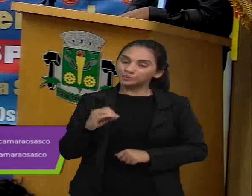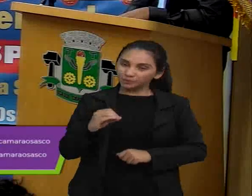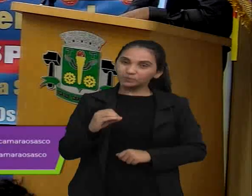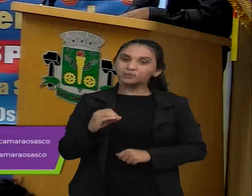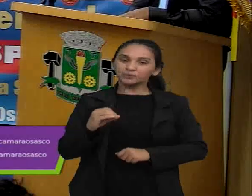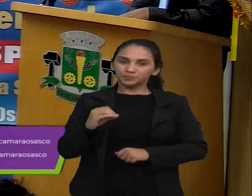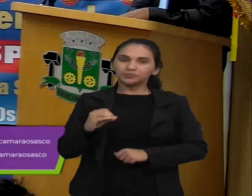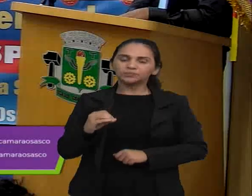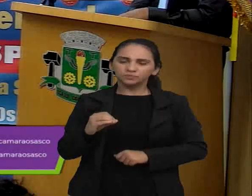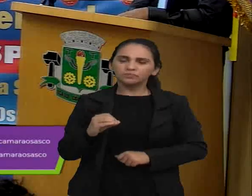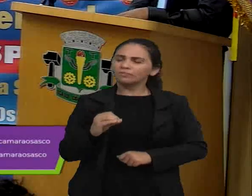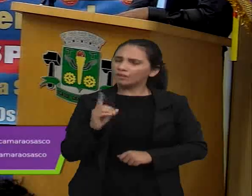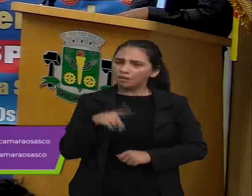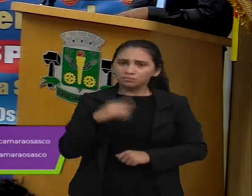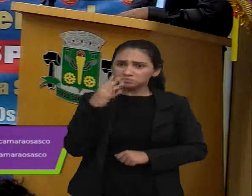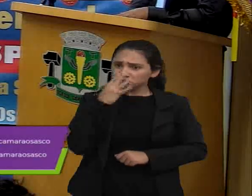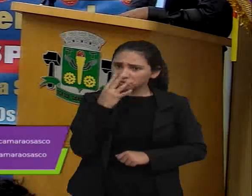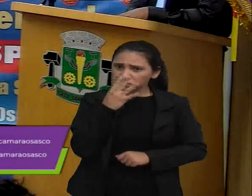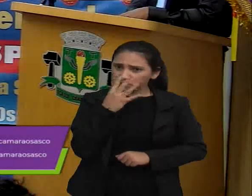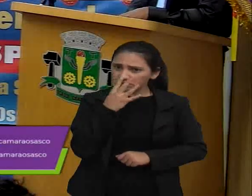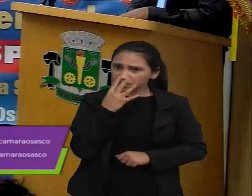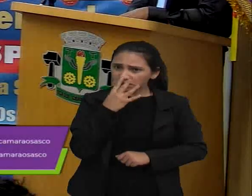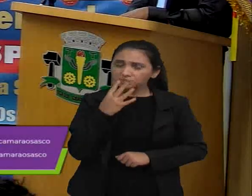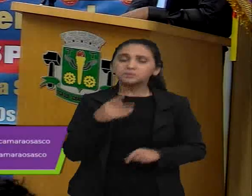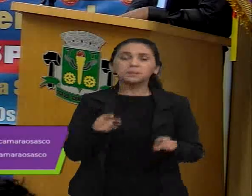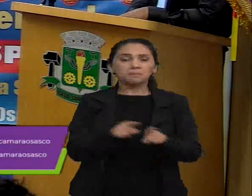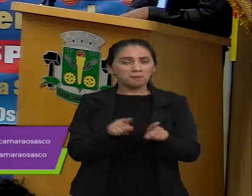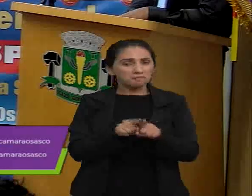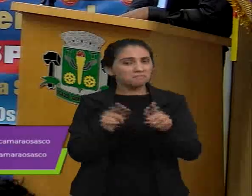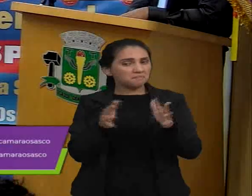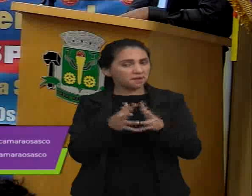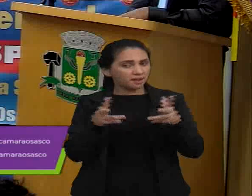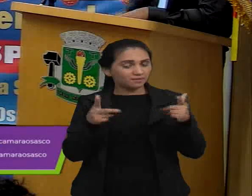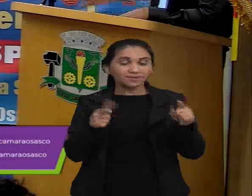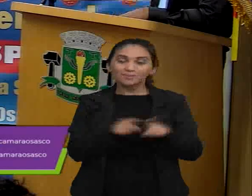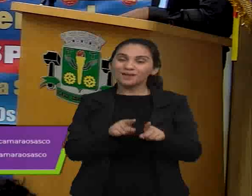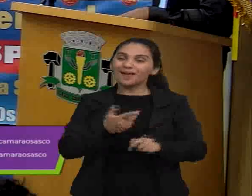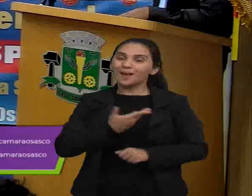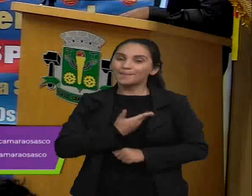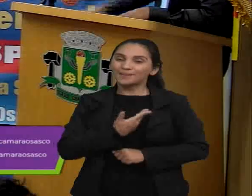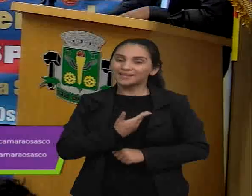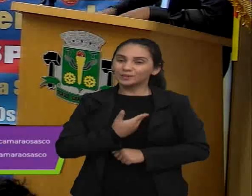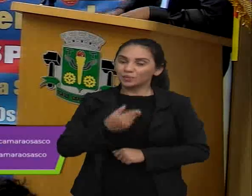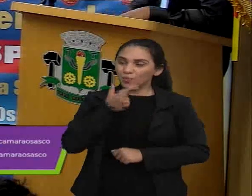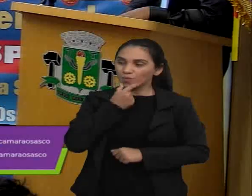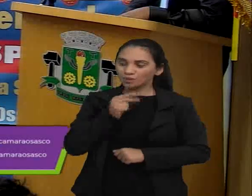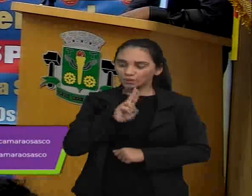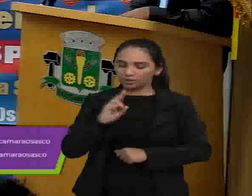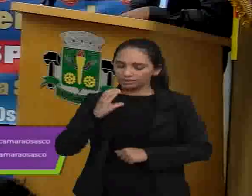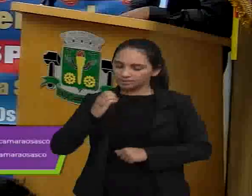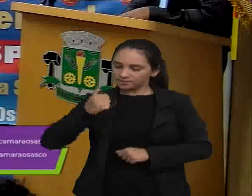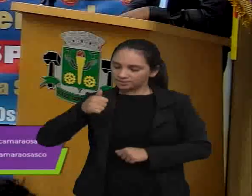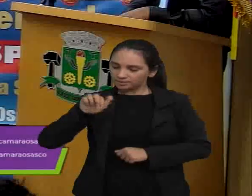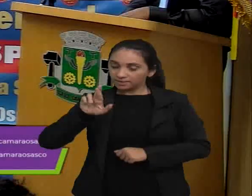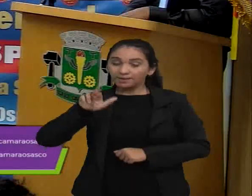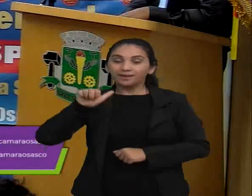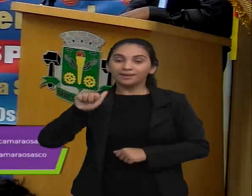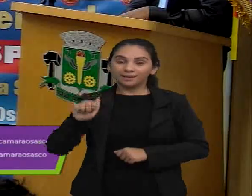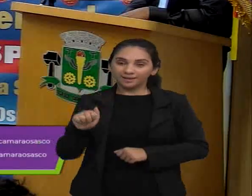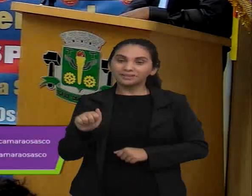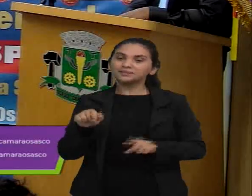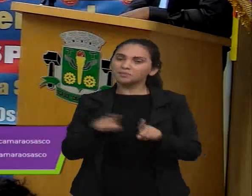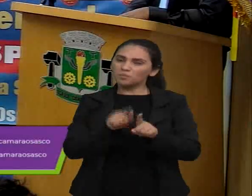uma coisa incrível é incrível mesmo dizer aqui também do nosso amigo Ceará um grande guerreiro lutador